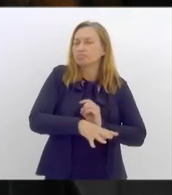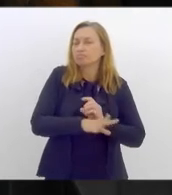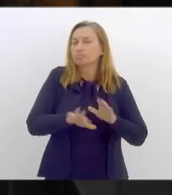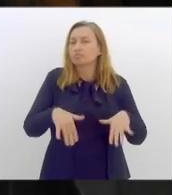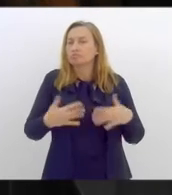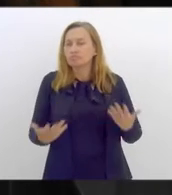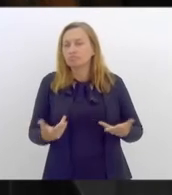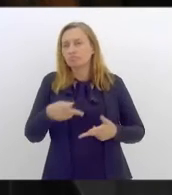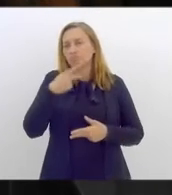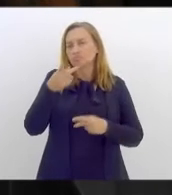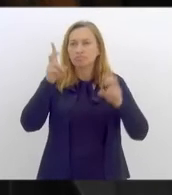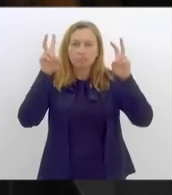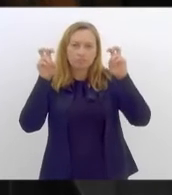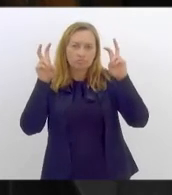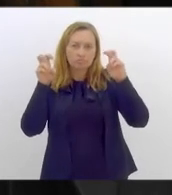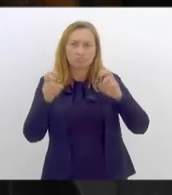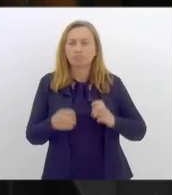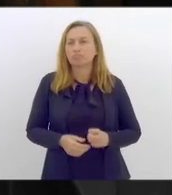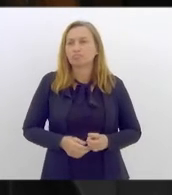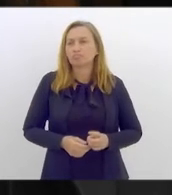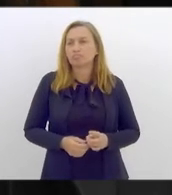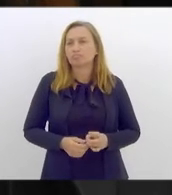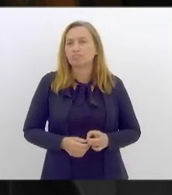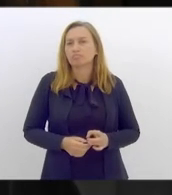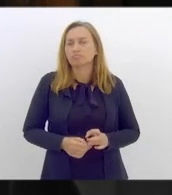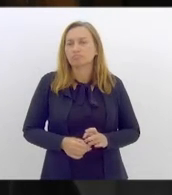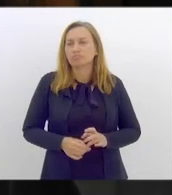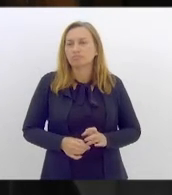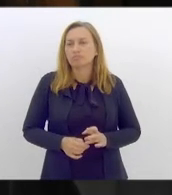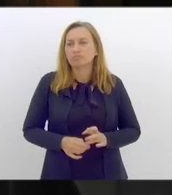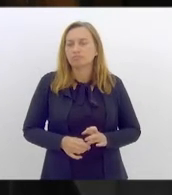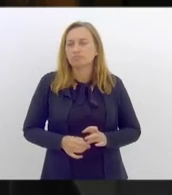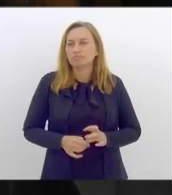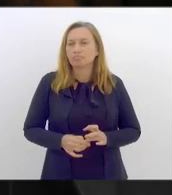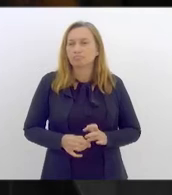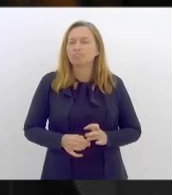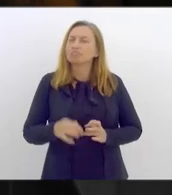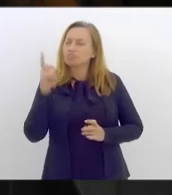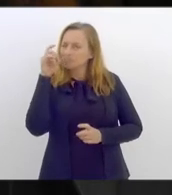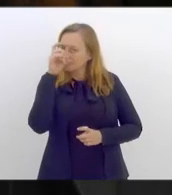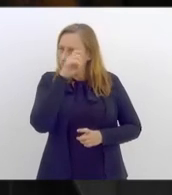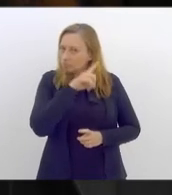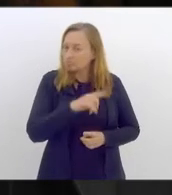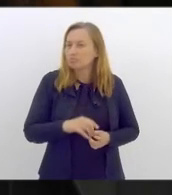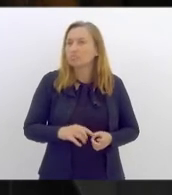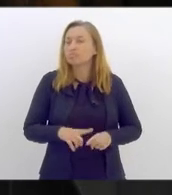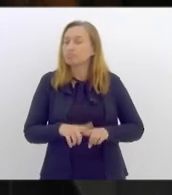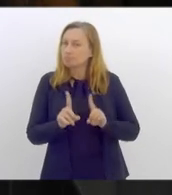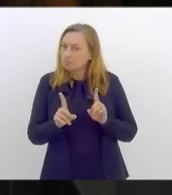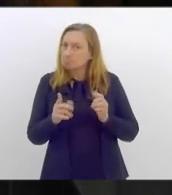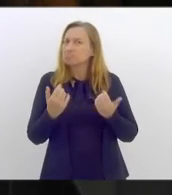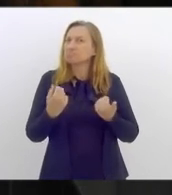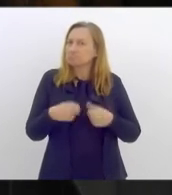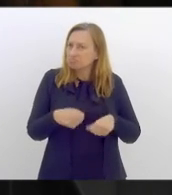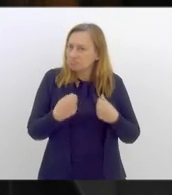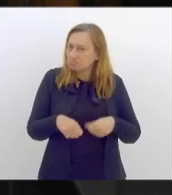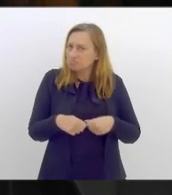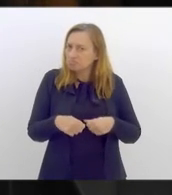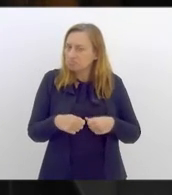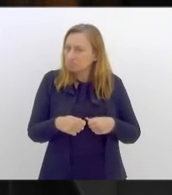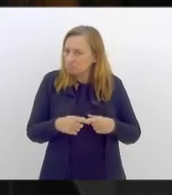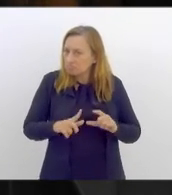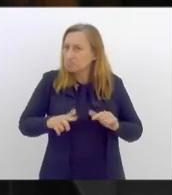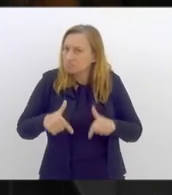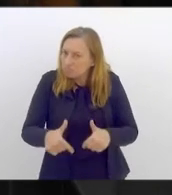trazendo esse tema que é um tema complexo difícil mas que precisa ser enfrentado